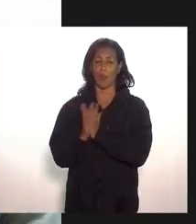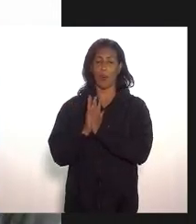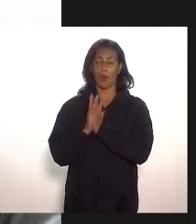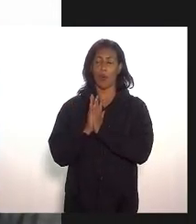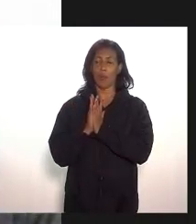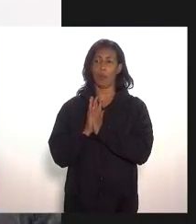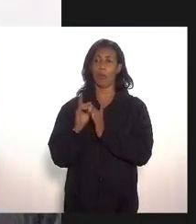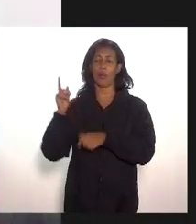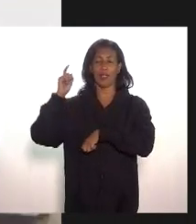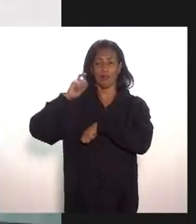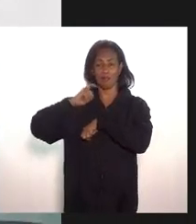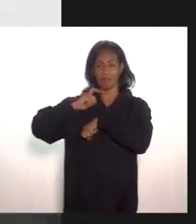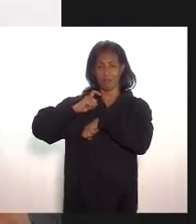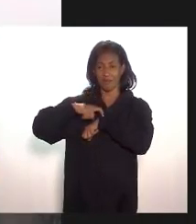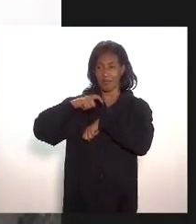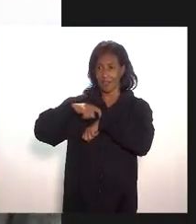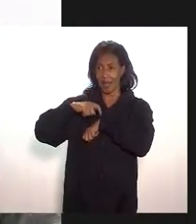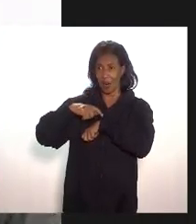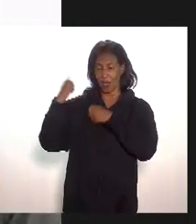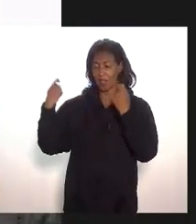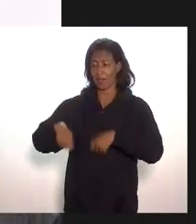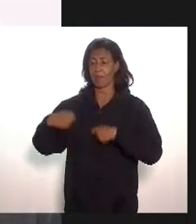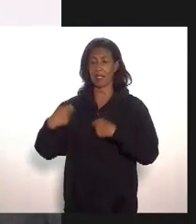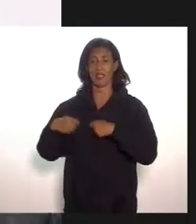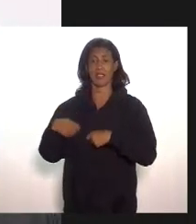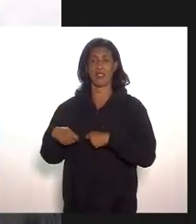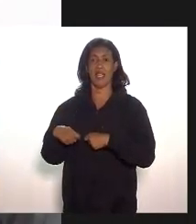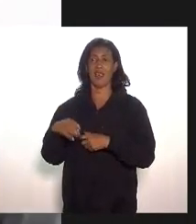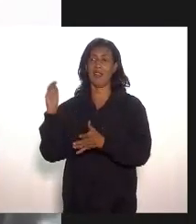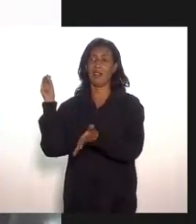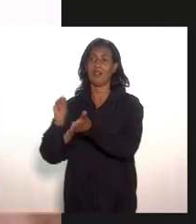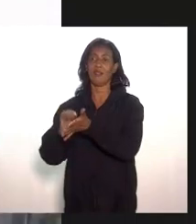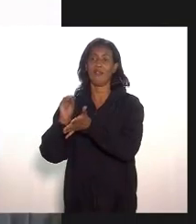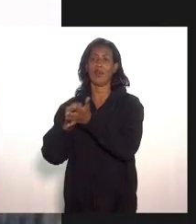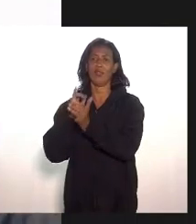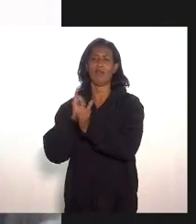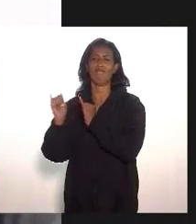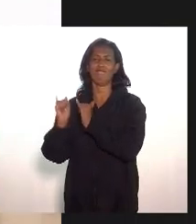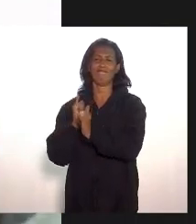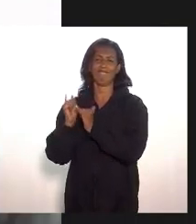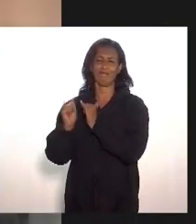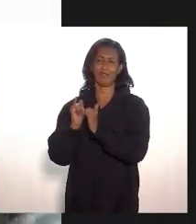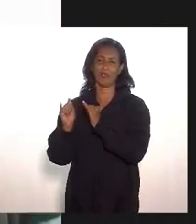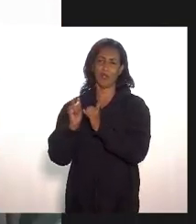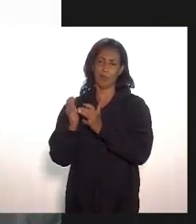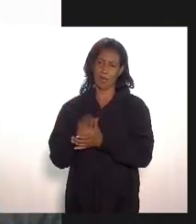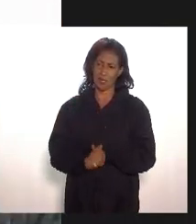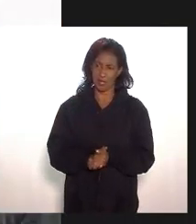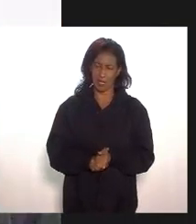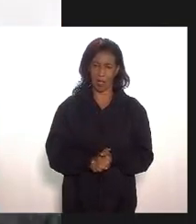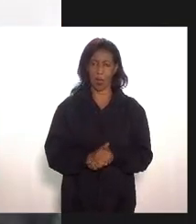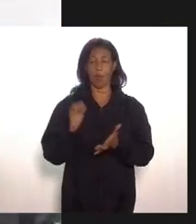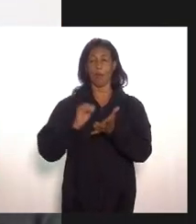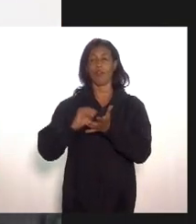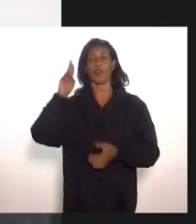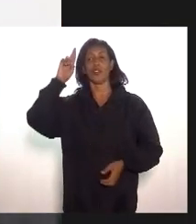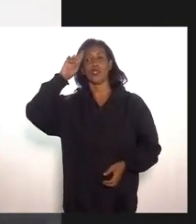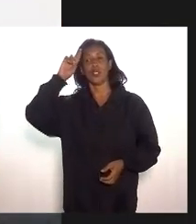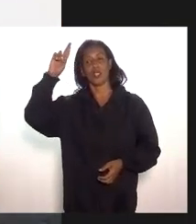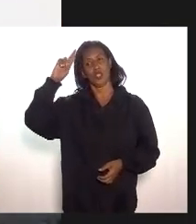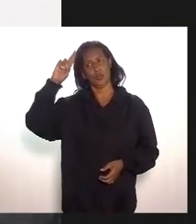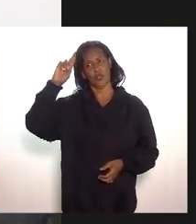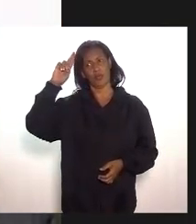ser prejudicado por um ensino que muitas das vezes é insuficiente por ser público e gerido por pessoas irresponsáveis. São muito